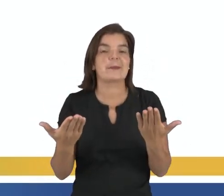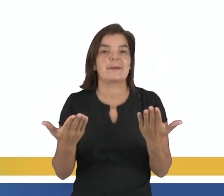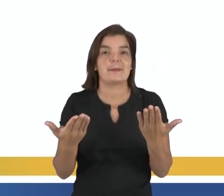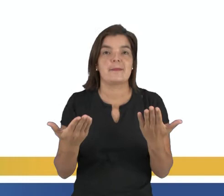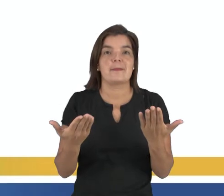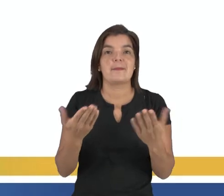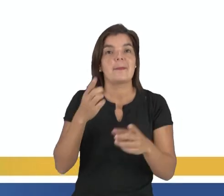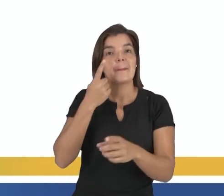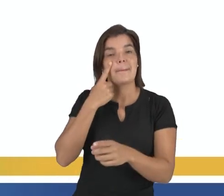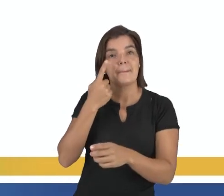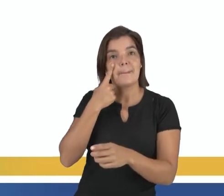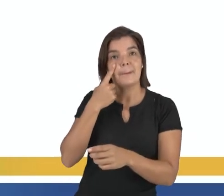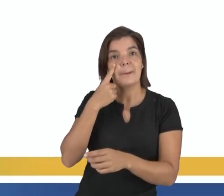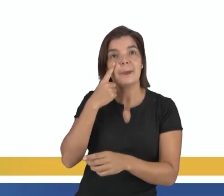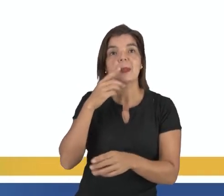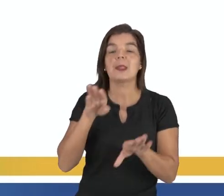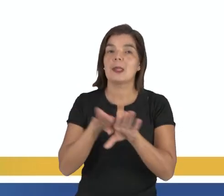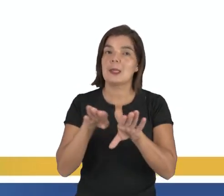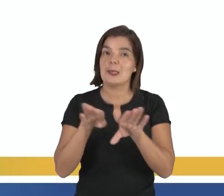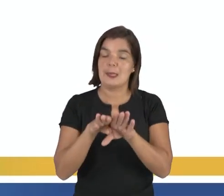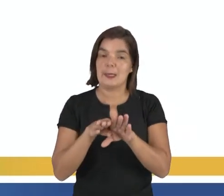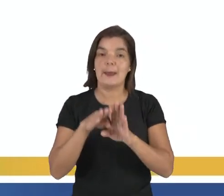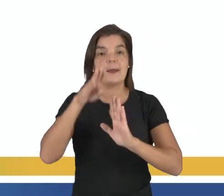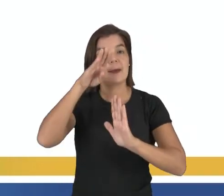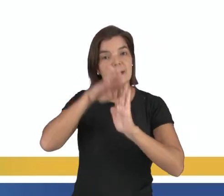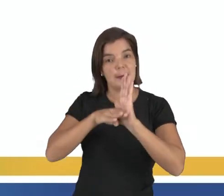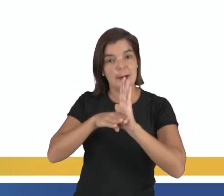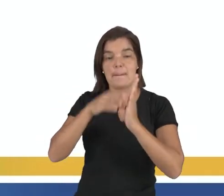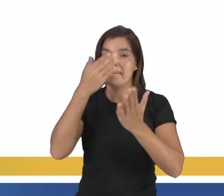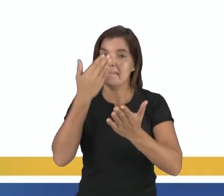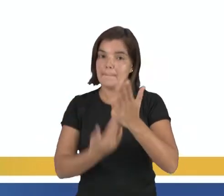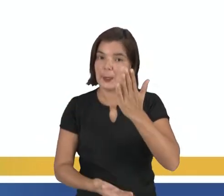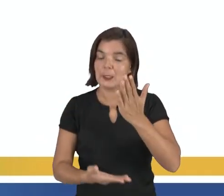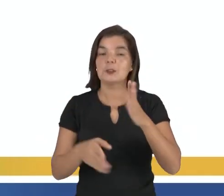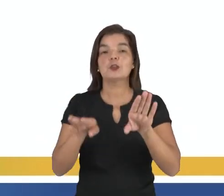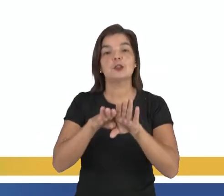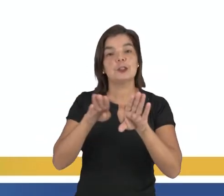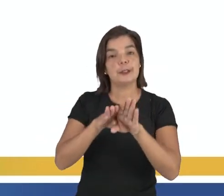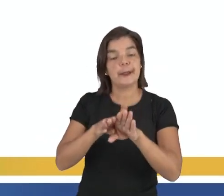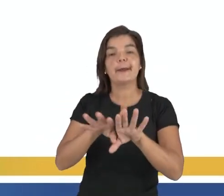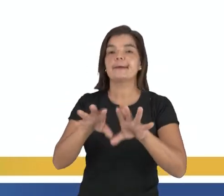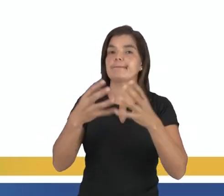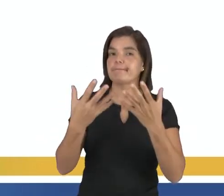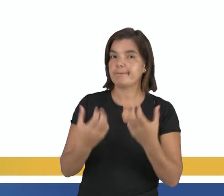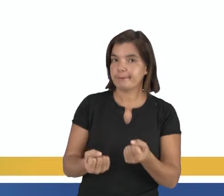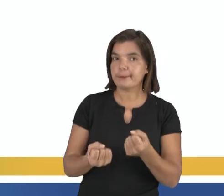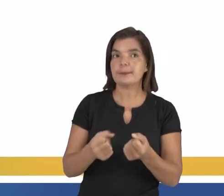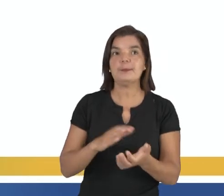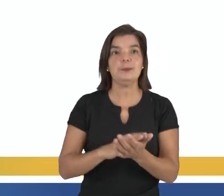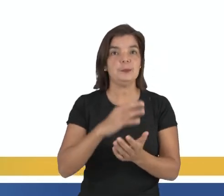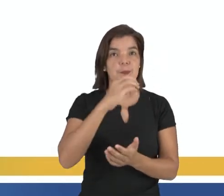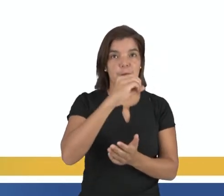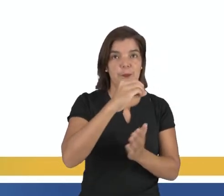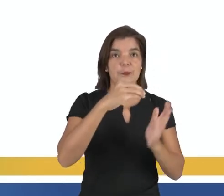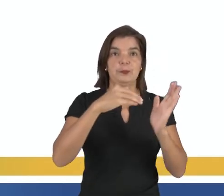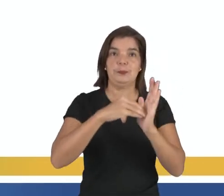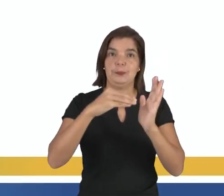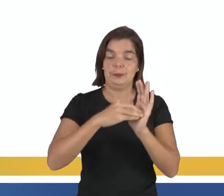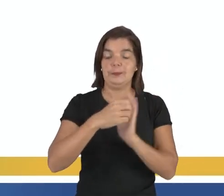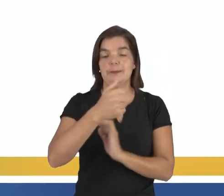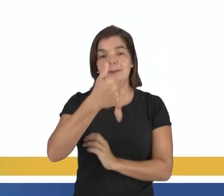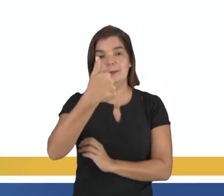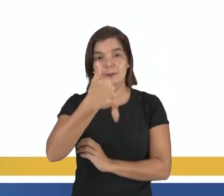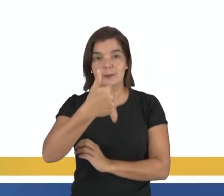gente vai identificar quem oxida e quem reduz. Então aqui, ó, de 0 para mais 1, mais